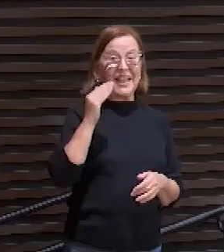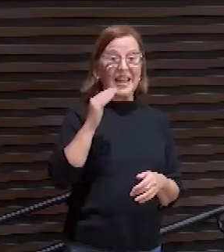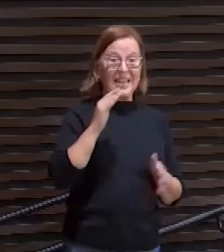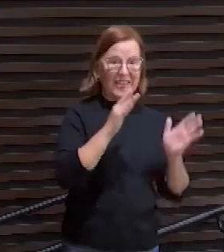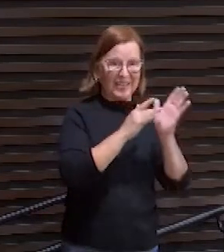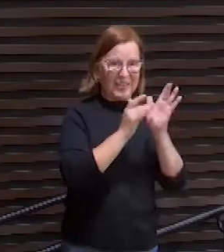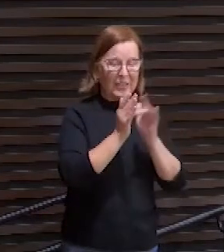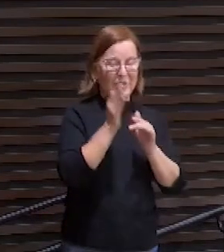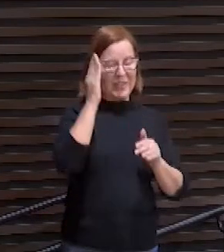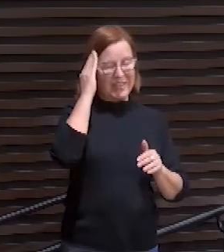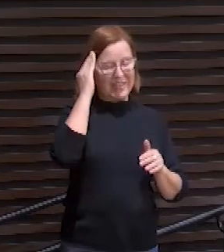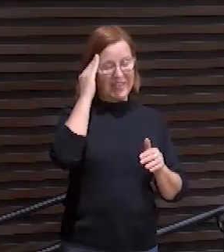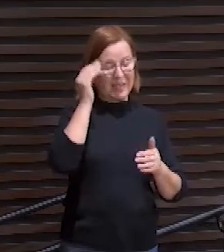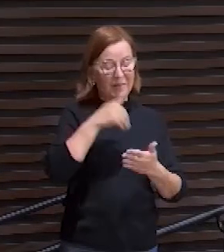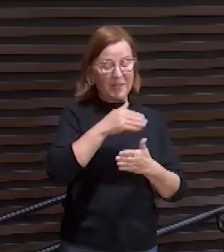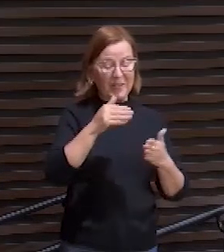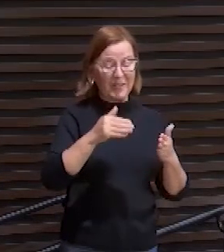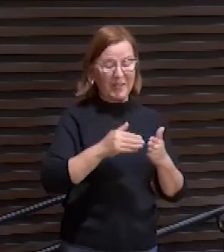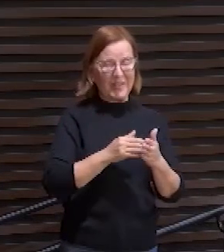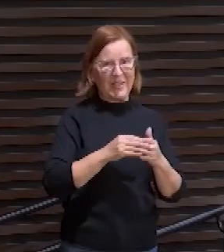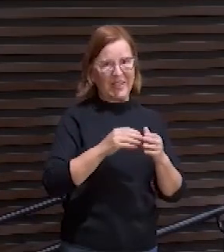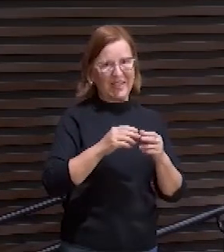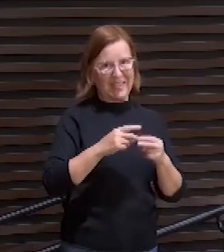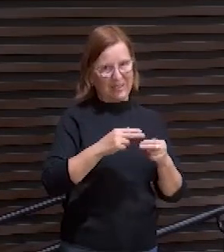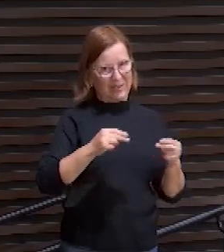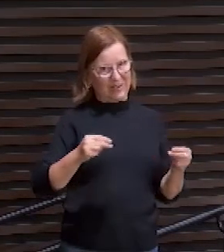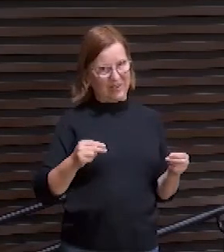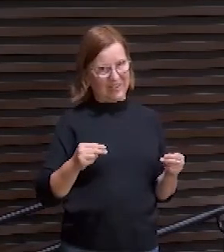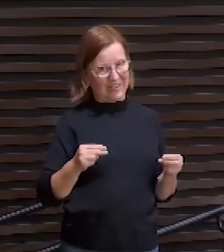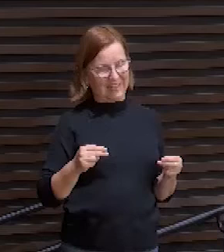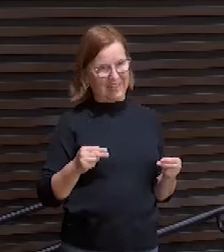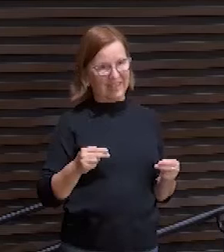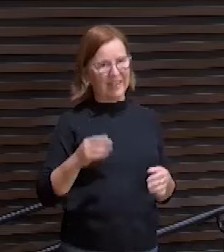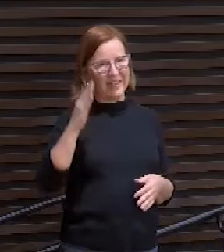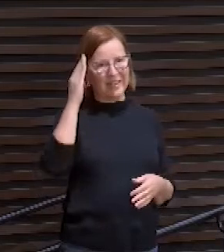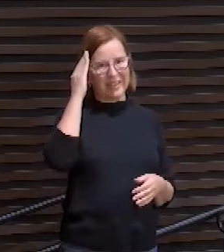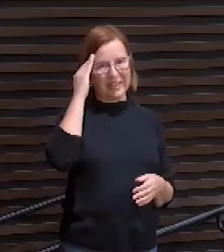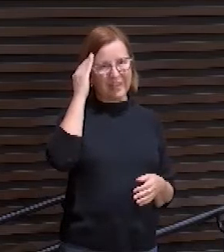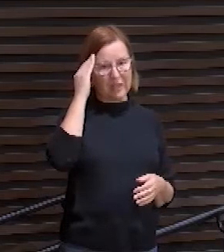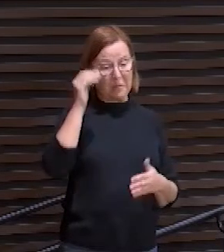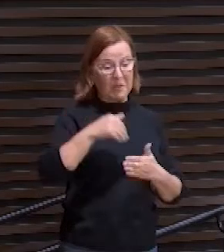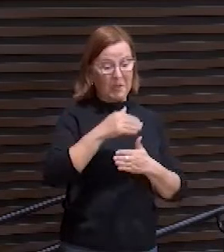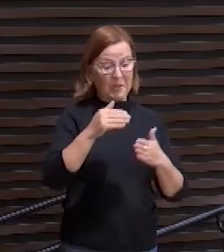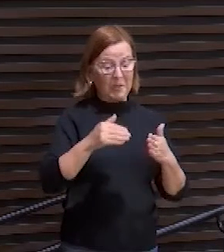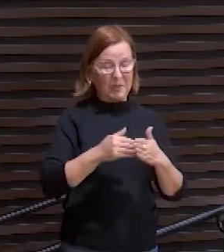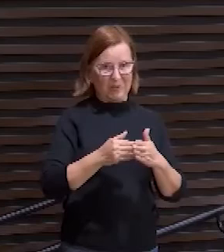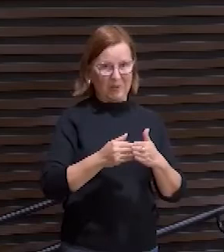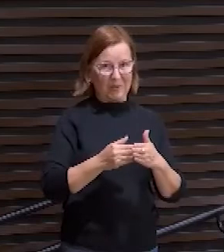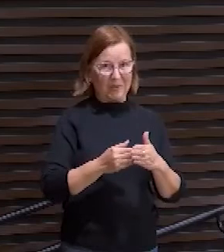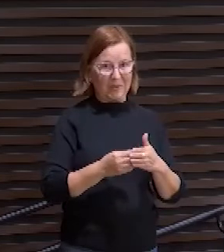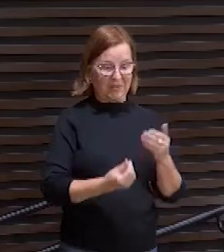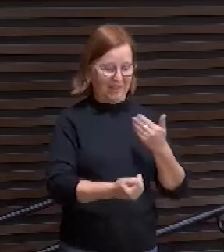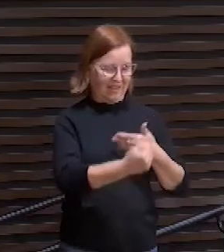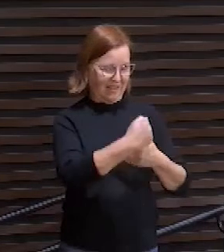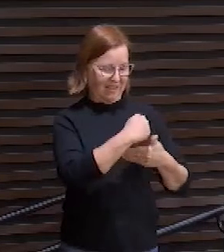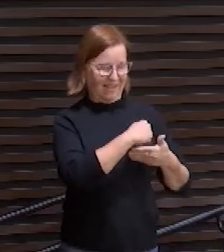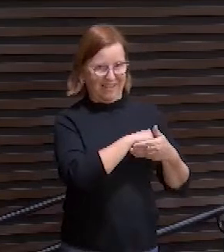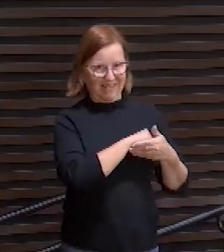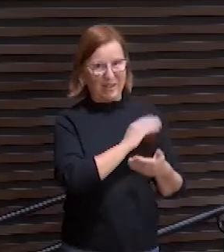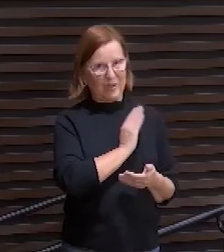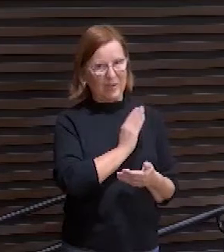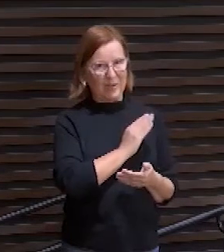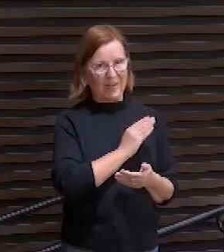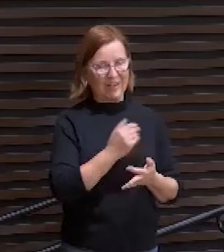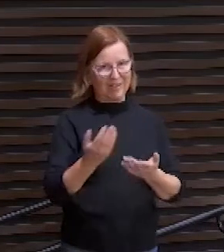as coisas. E ele sabia muito bem o que se passava no coração daquele